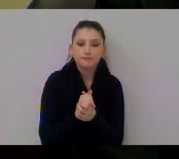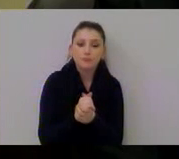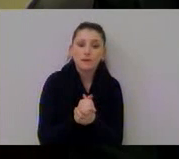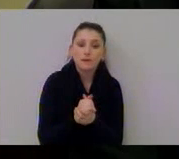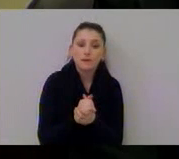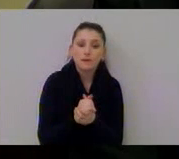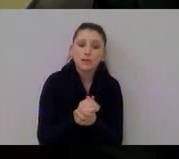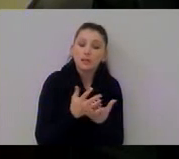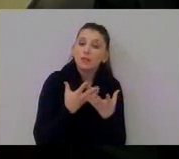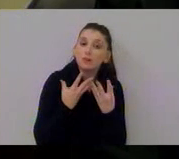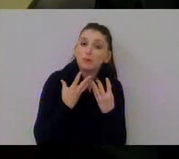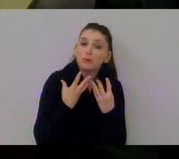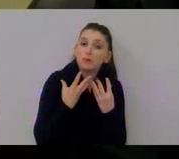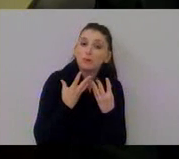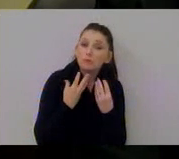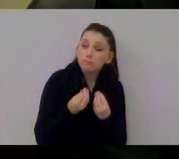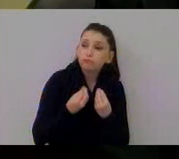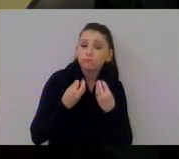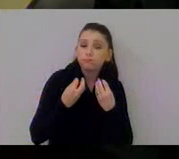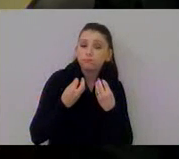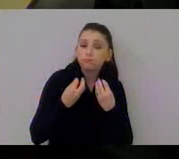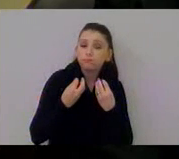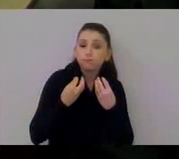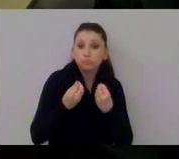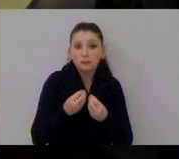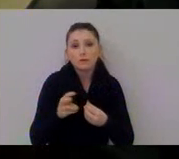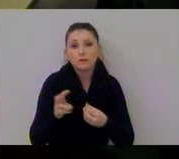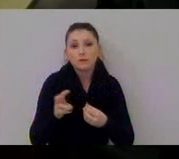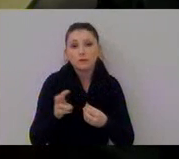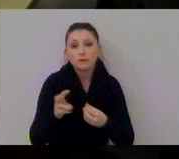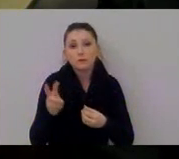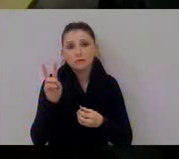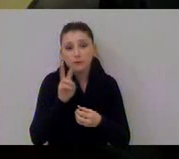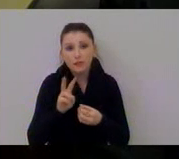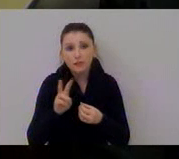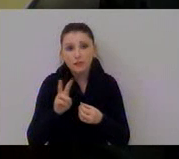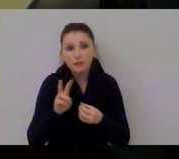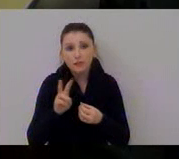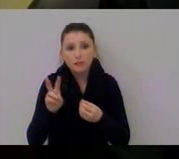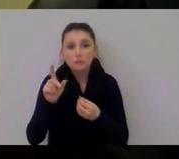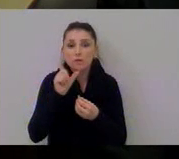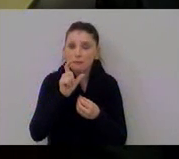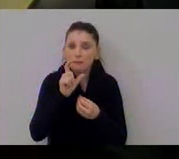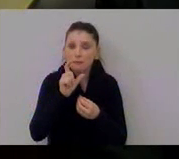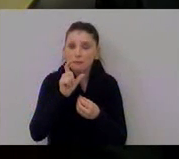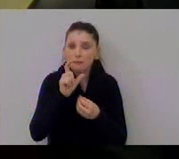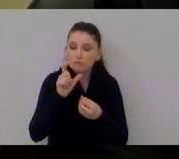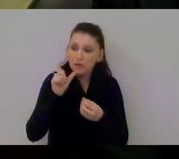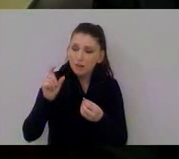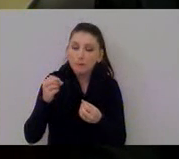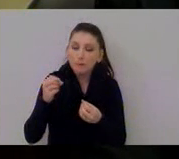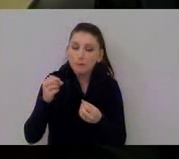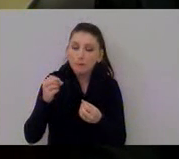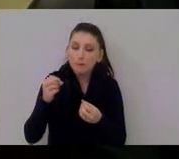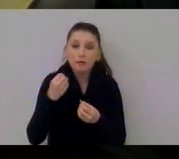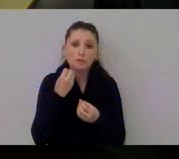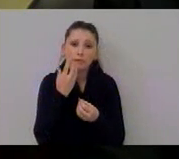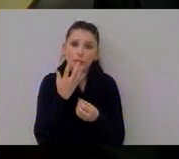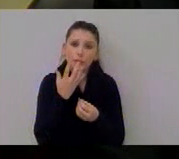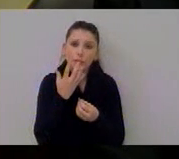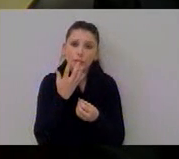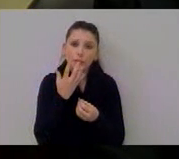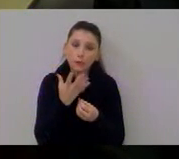honraram e honram com a sua palavra, fazendo um trabalho digno